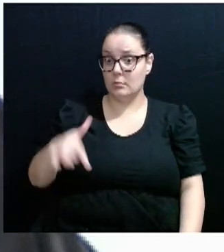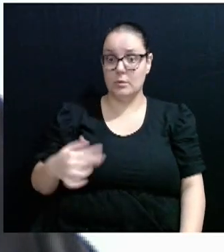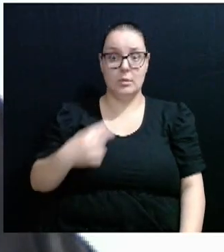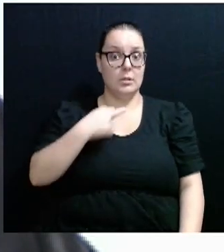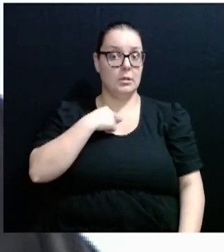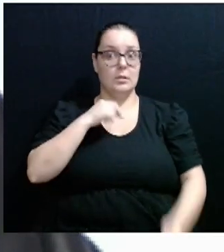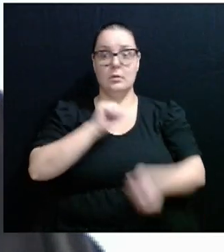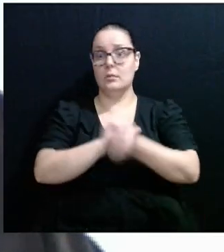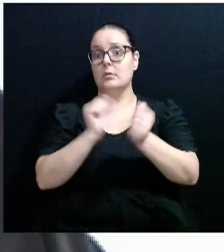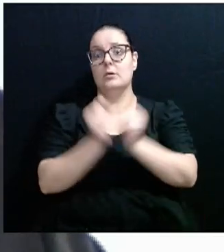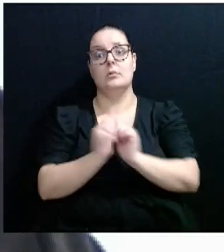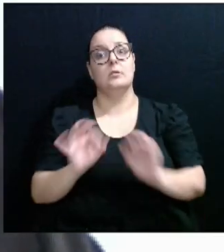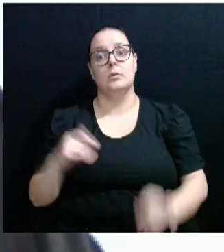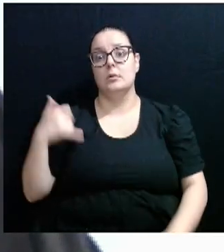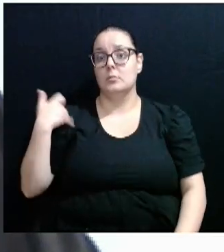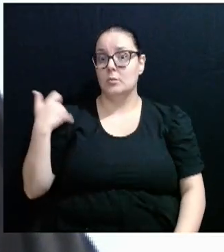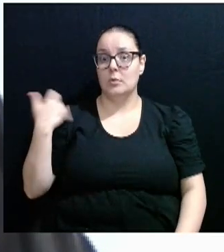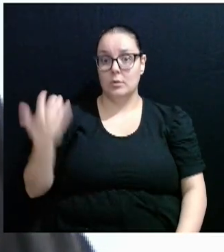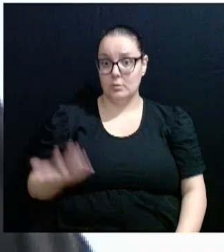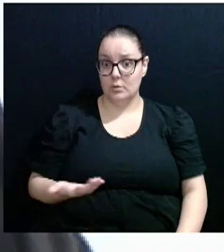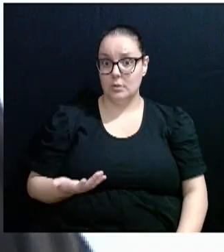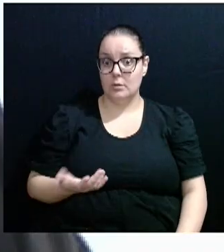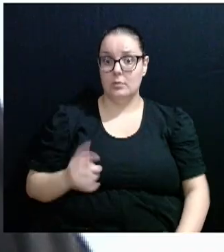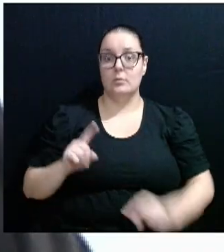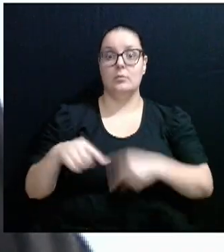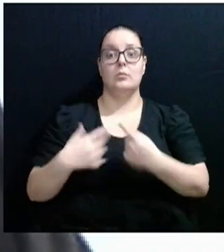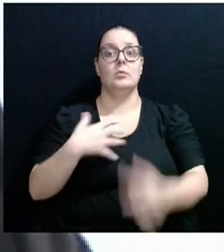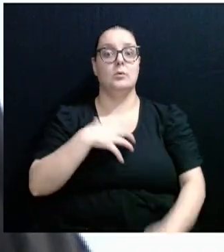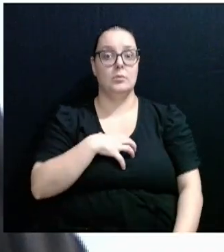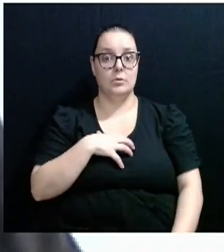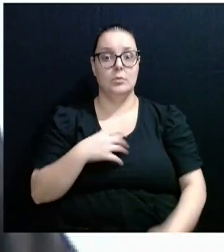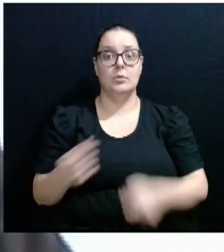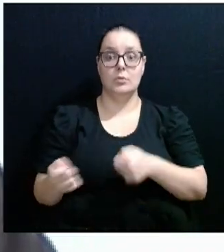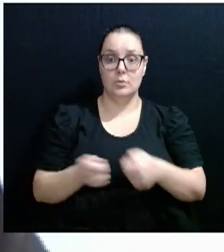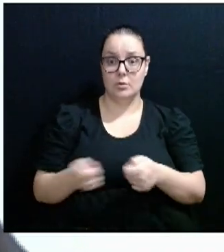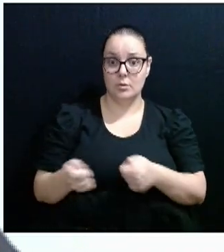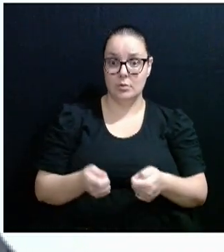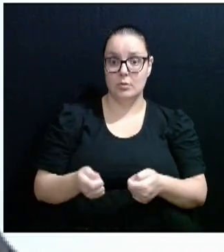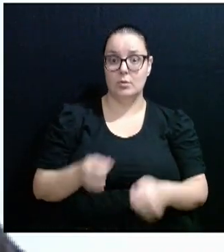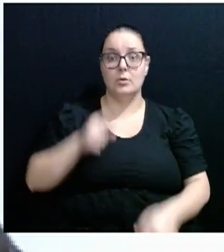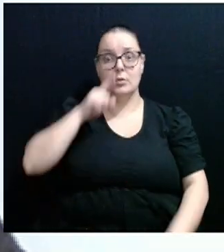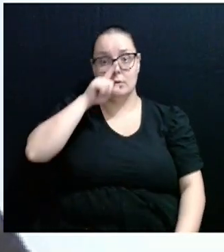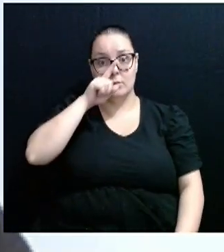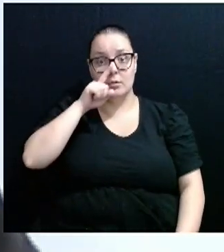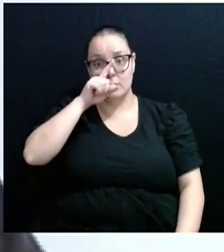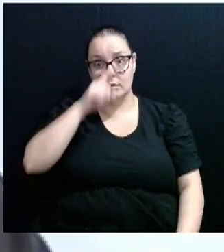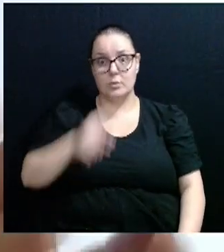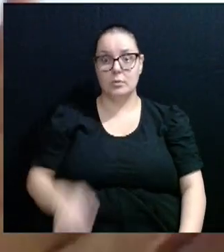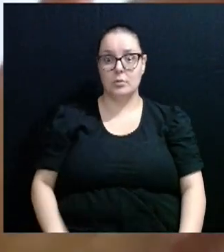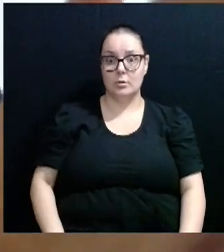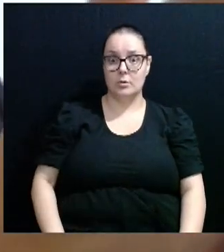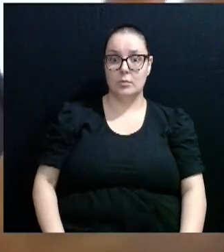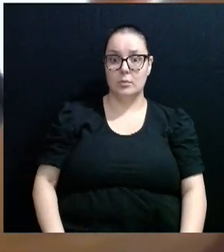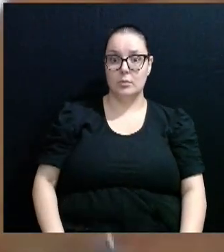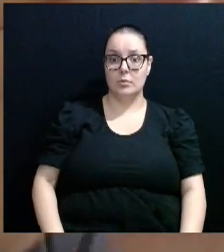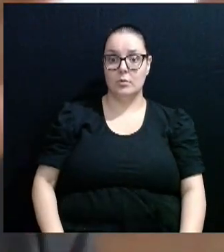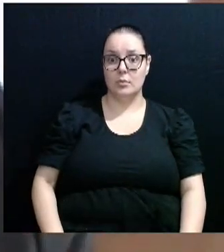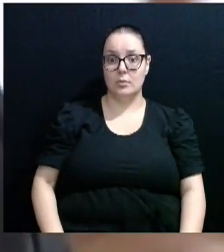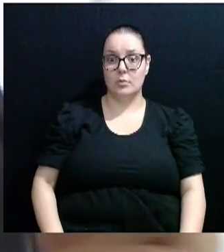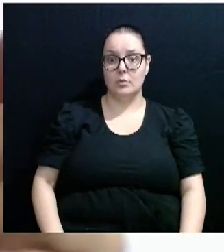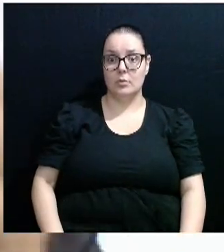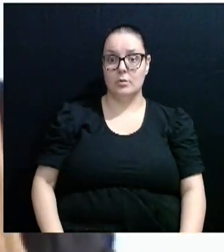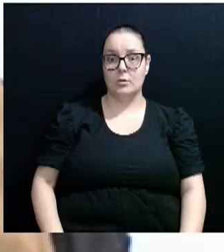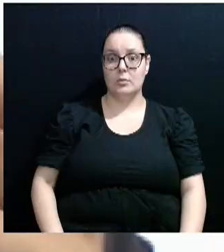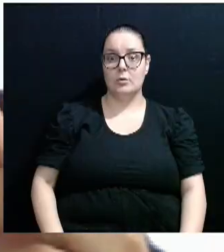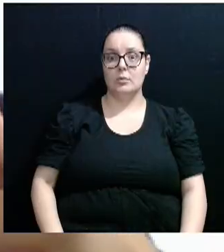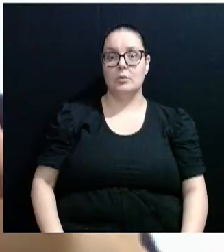reajuste por idade. Uma outra forma de controle de risco é você aumenta a